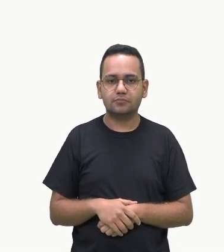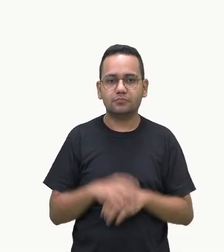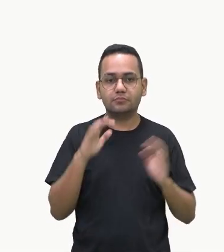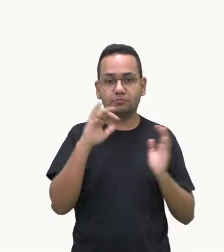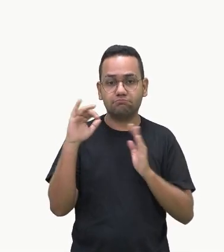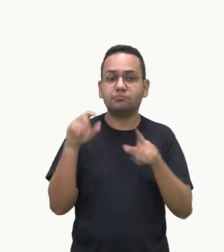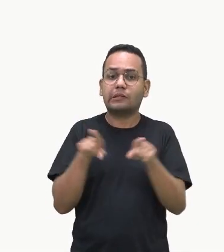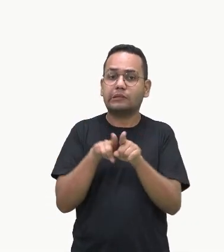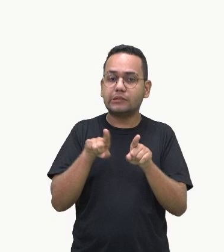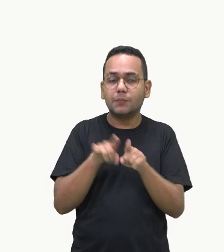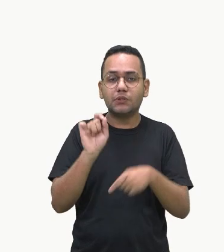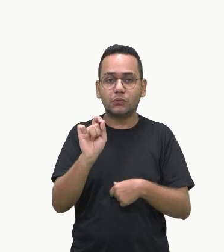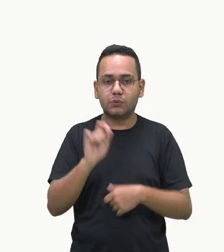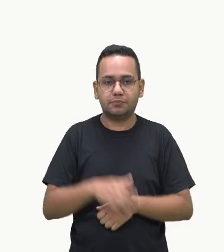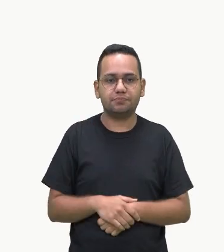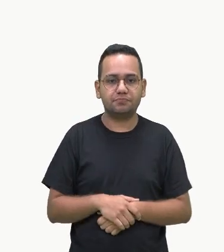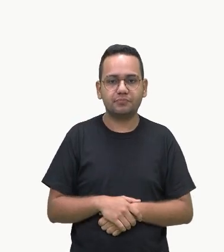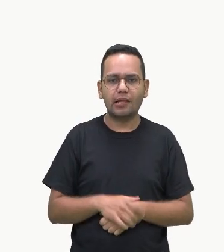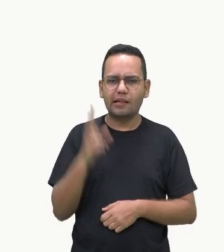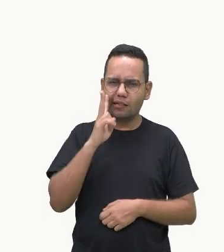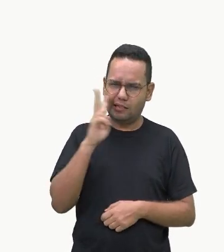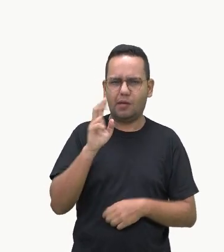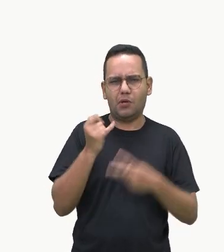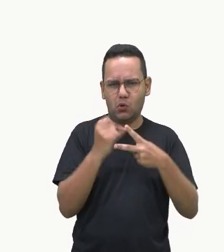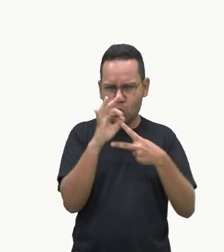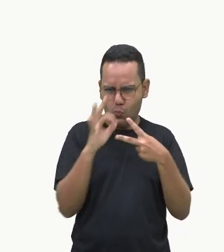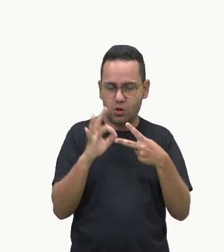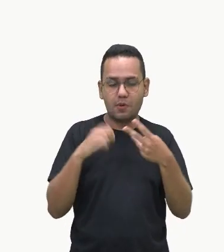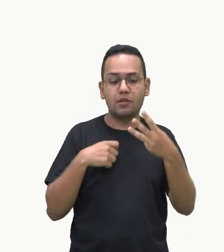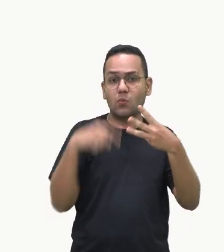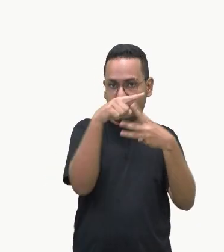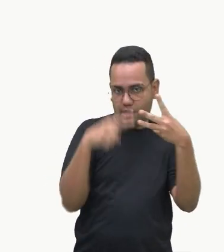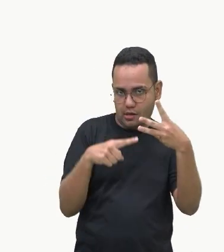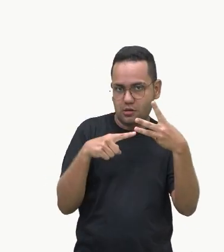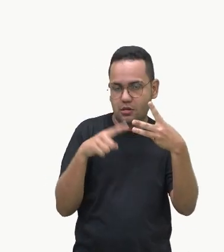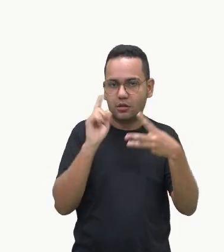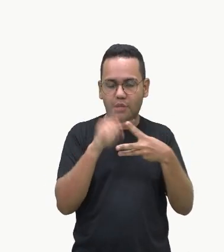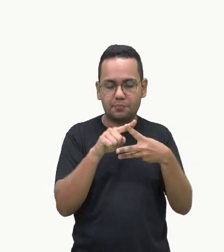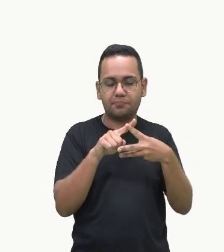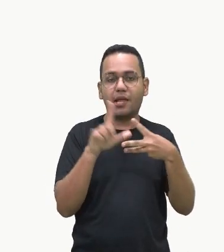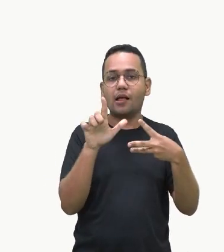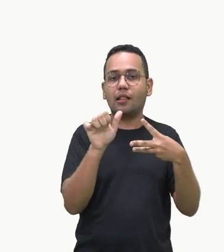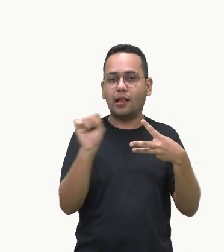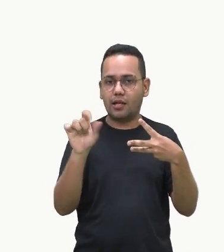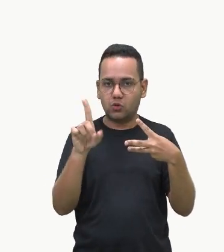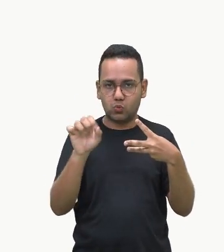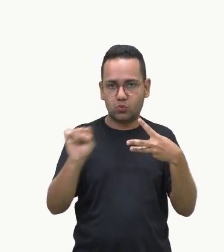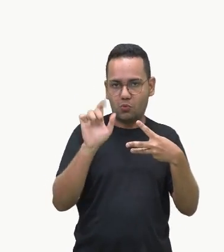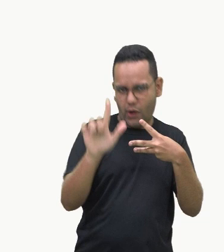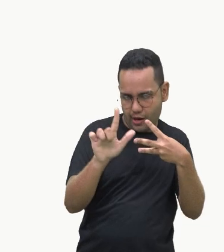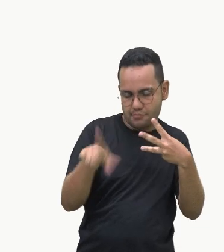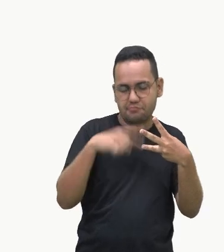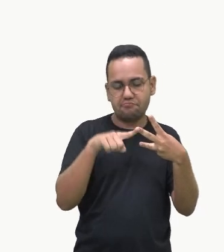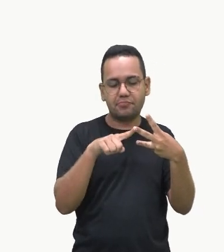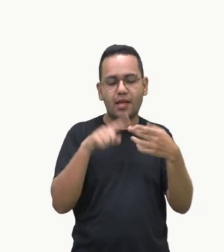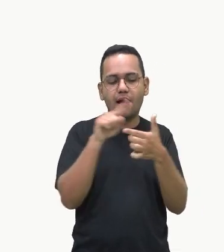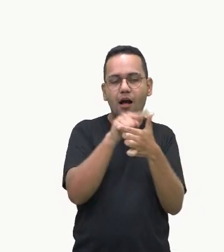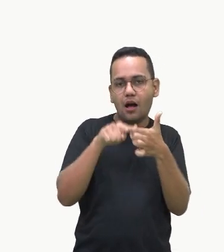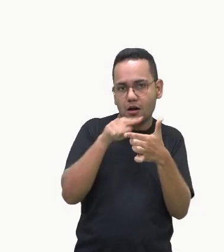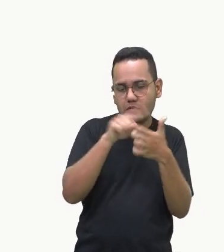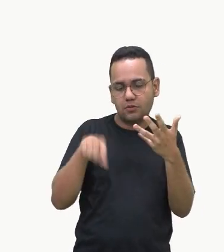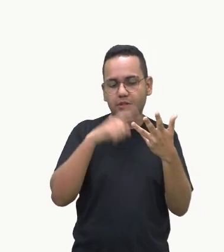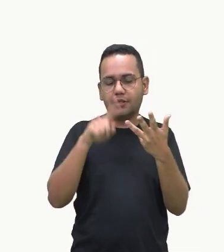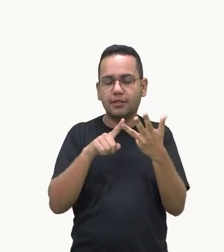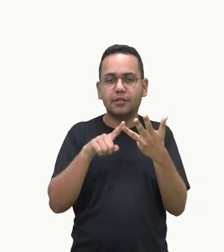lados, vértices e ângulos internos. Os ângulos internos, conforme você vê aí a leitura da sua